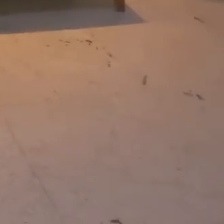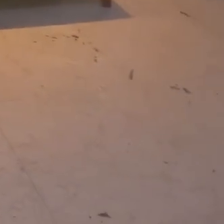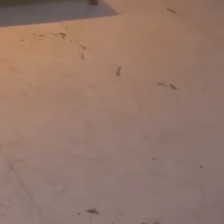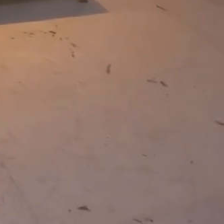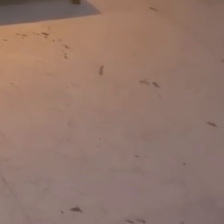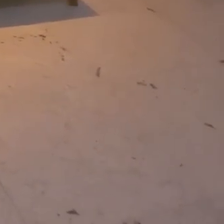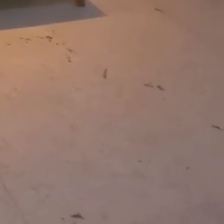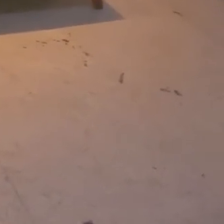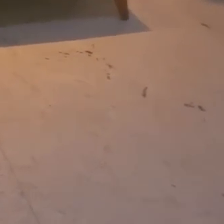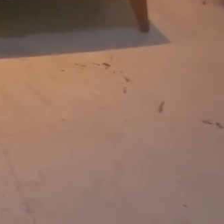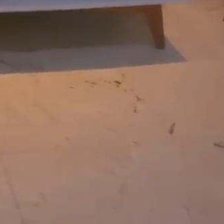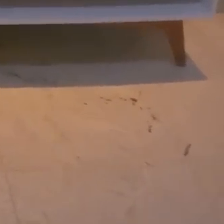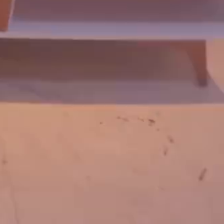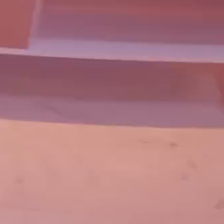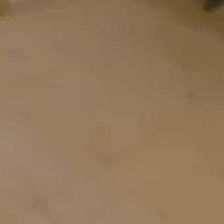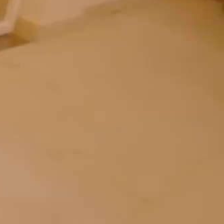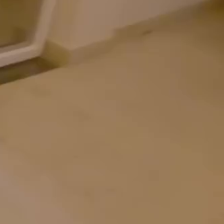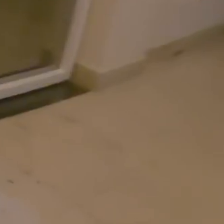Vamos para o Turquia.